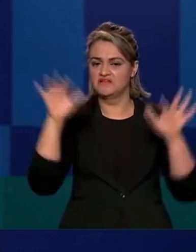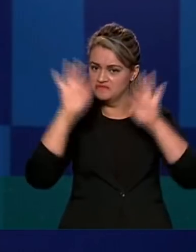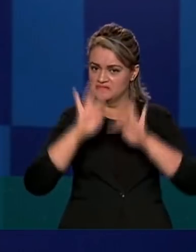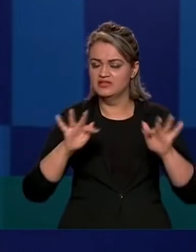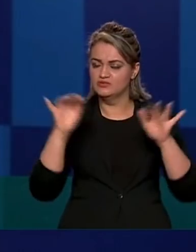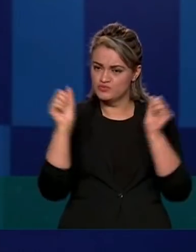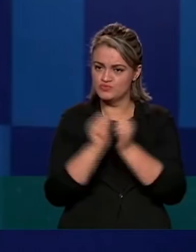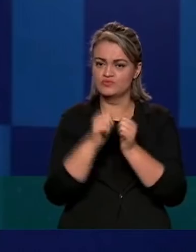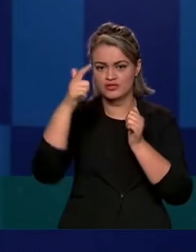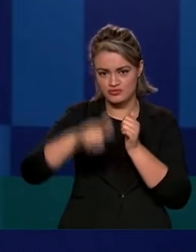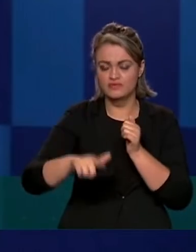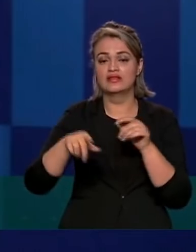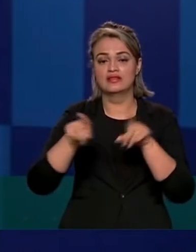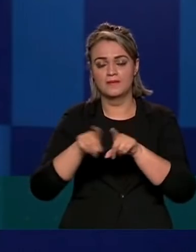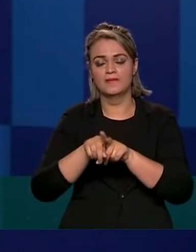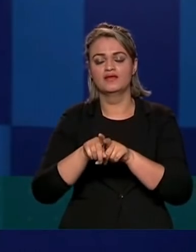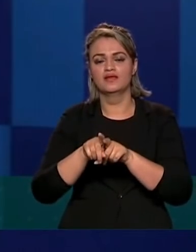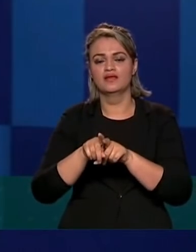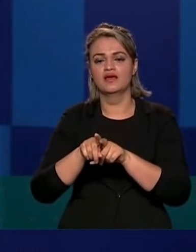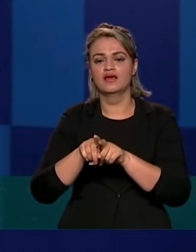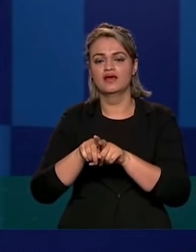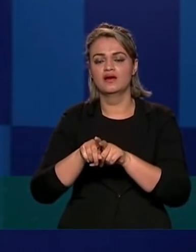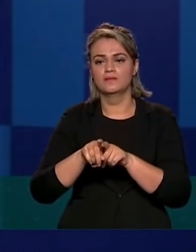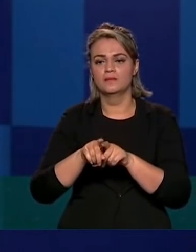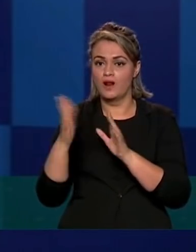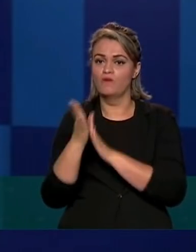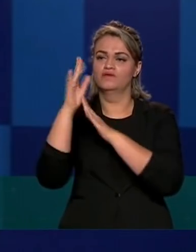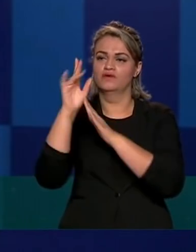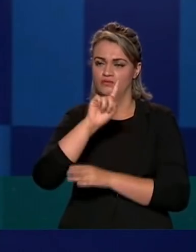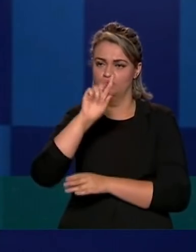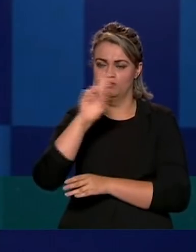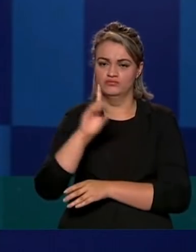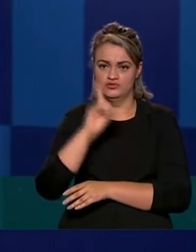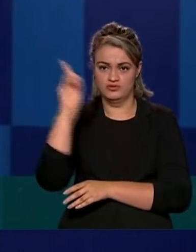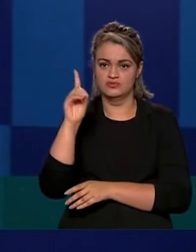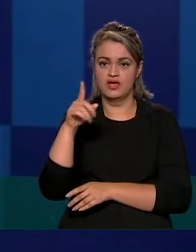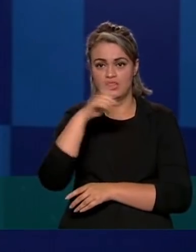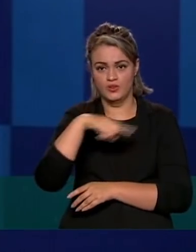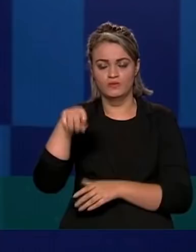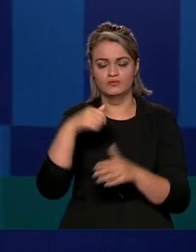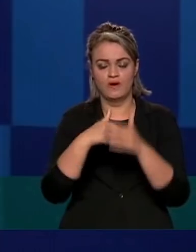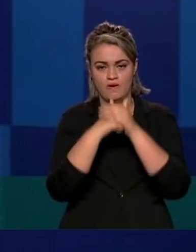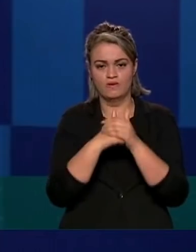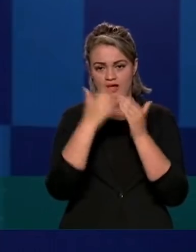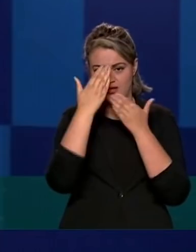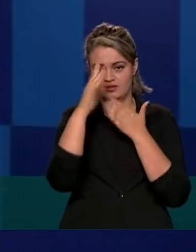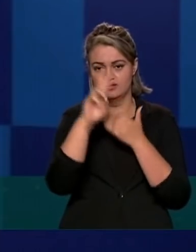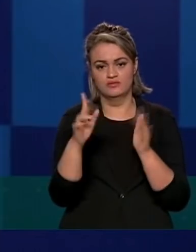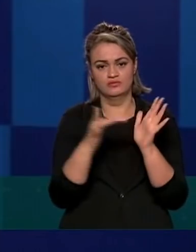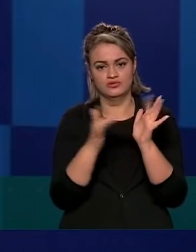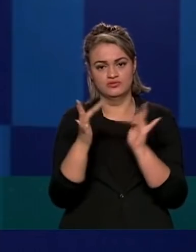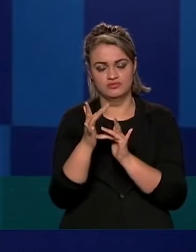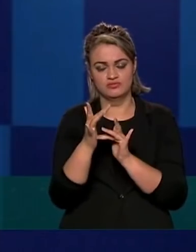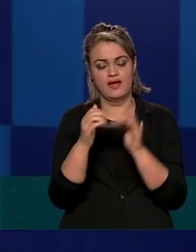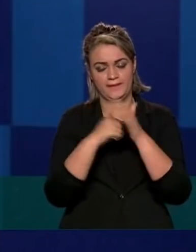nossa e também para a glória do Teu nome. Oramos agradecidos em nome de Jesus.